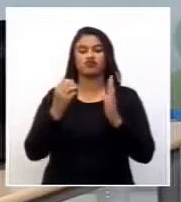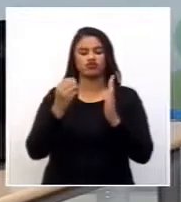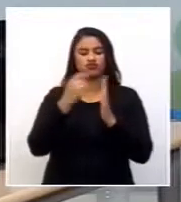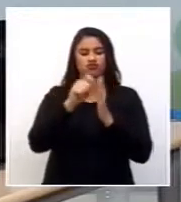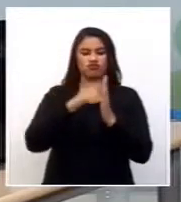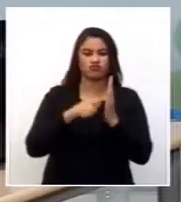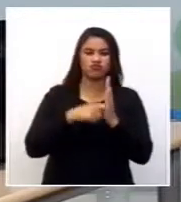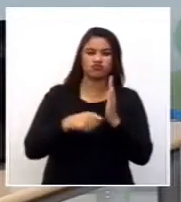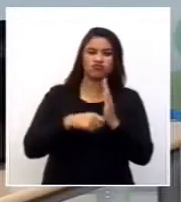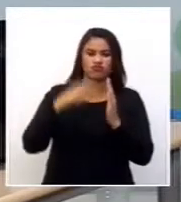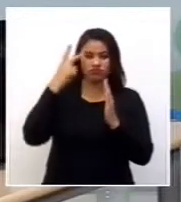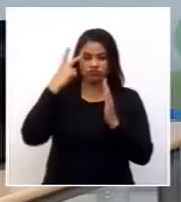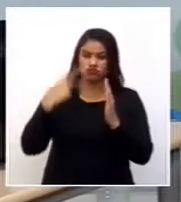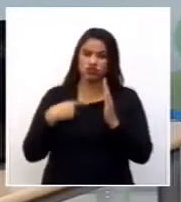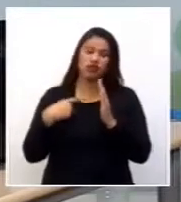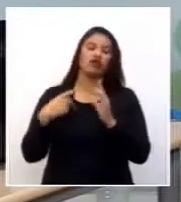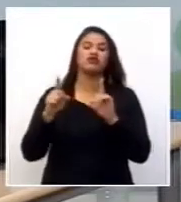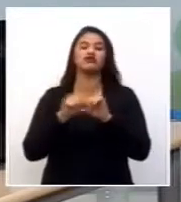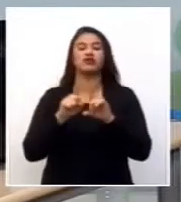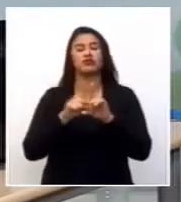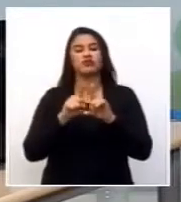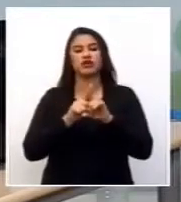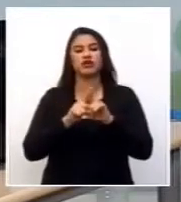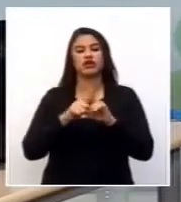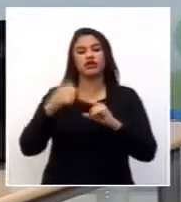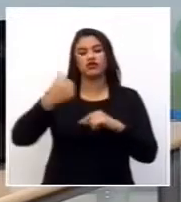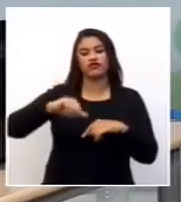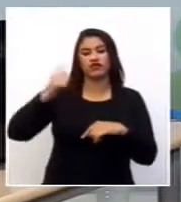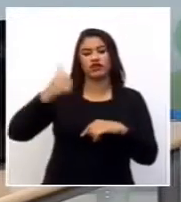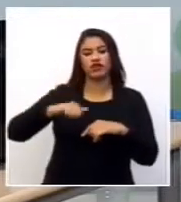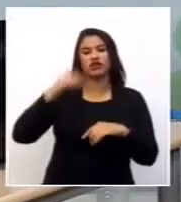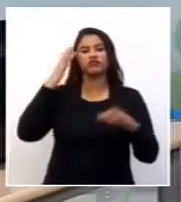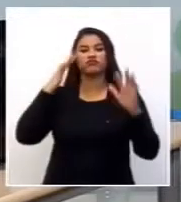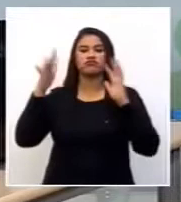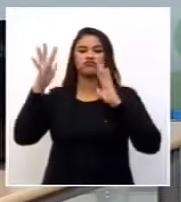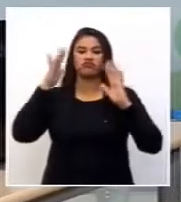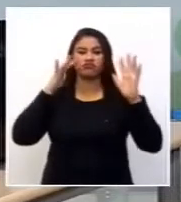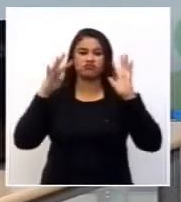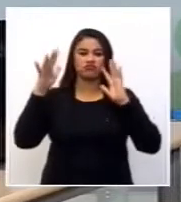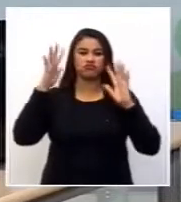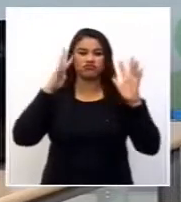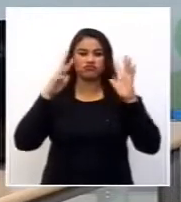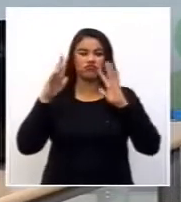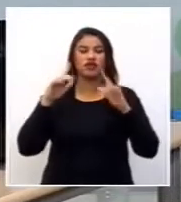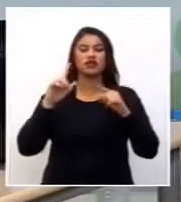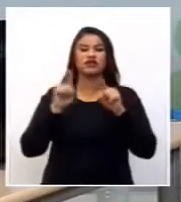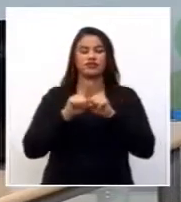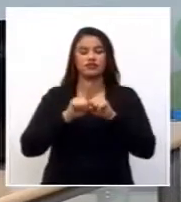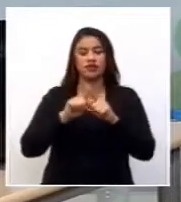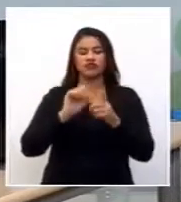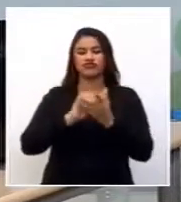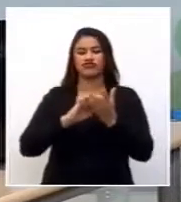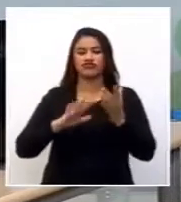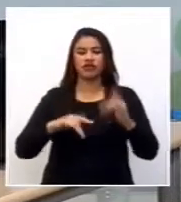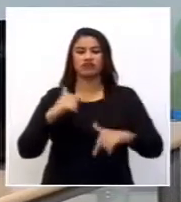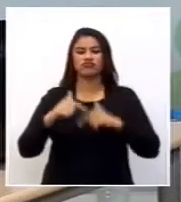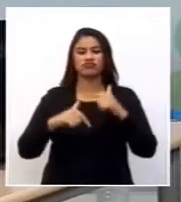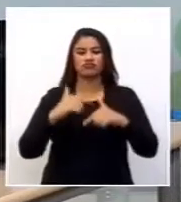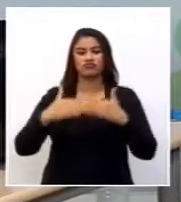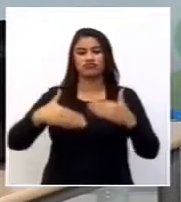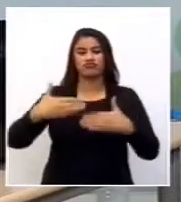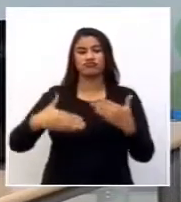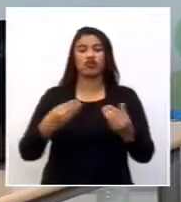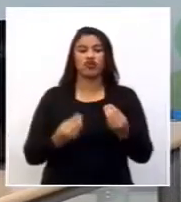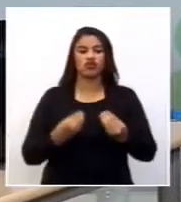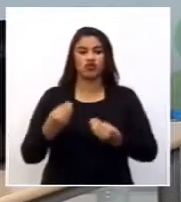questão da avaliação, a reflexão sobre o modo como decorre essa formação e as tarefas e o processo de trabalho e considerações futuras, tá?